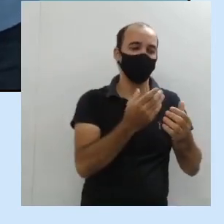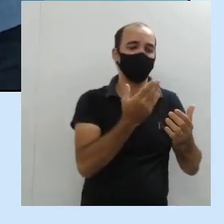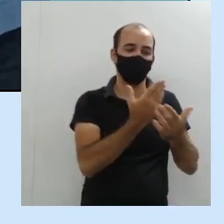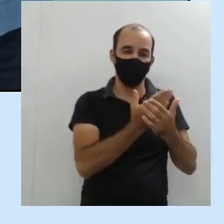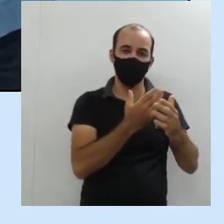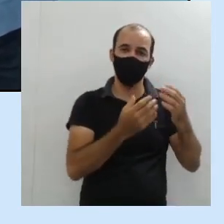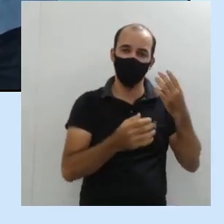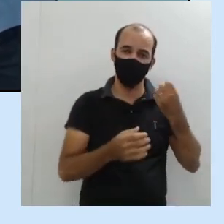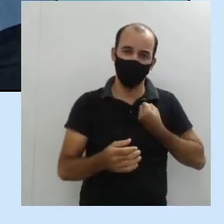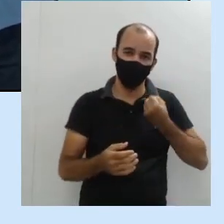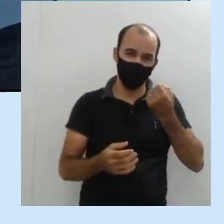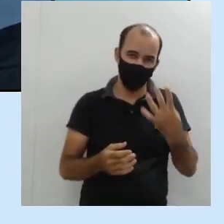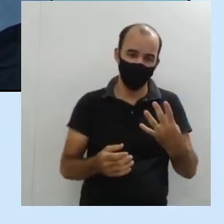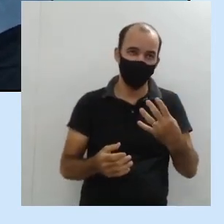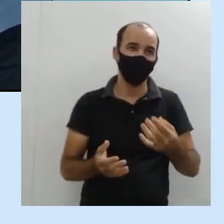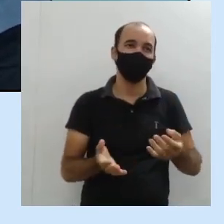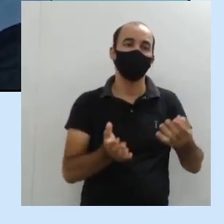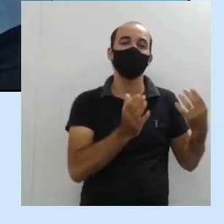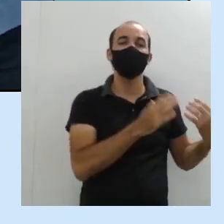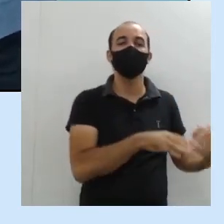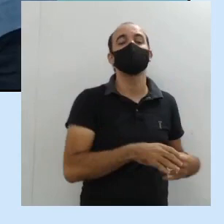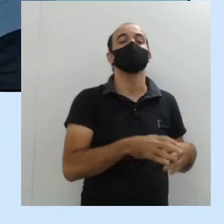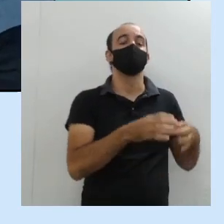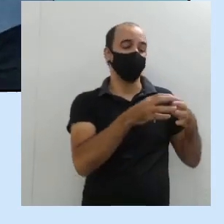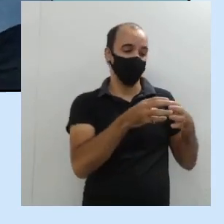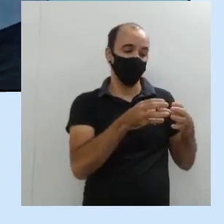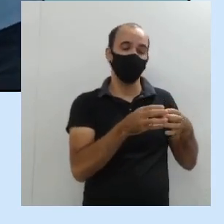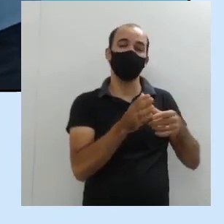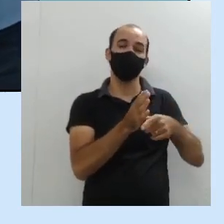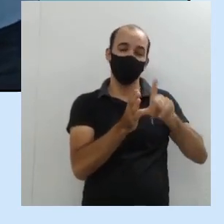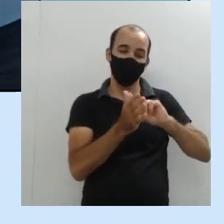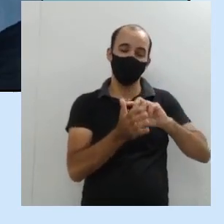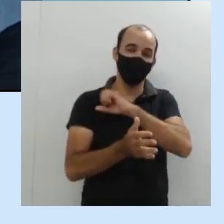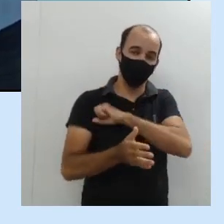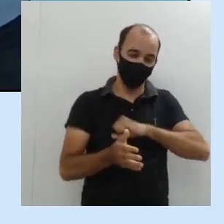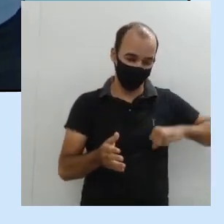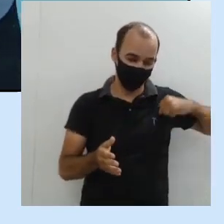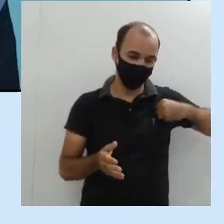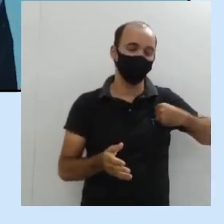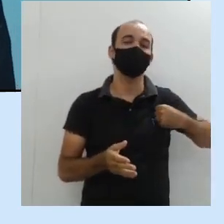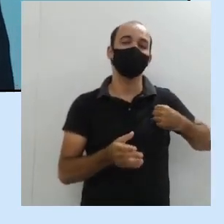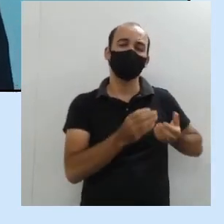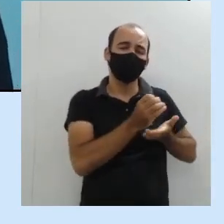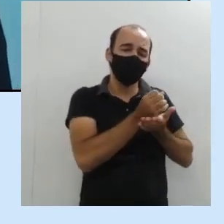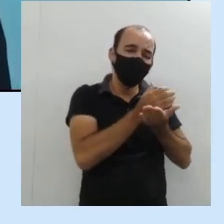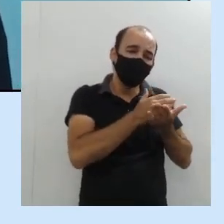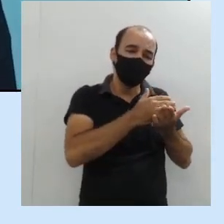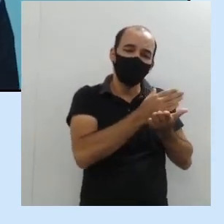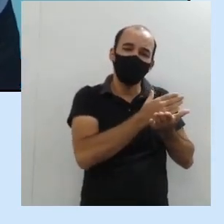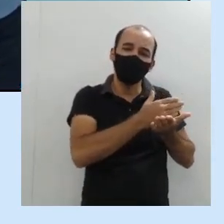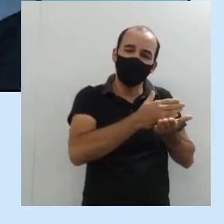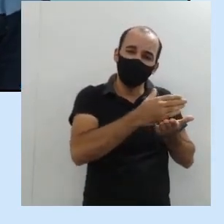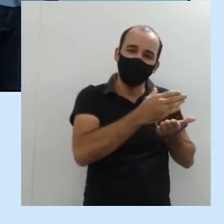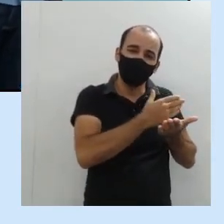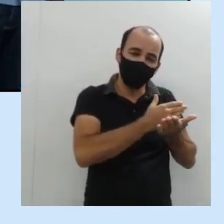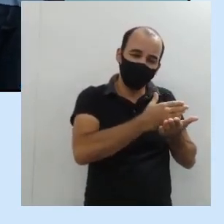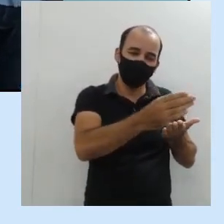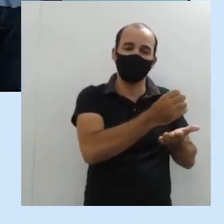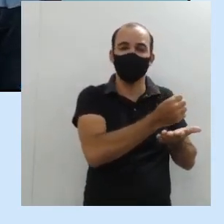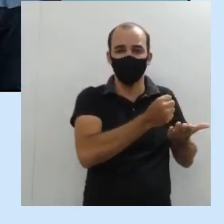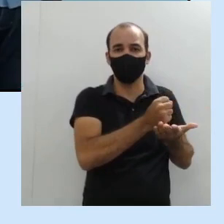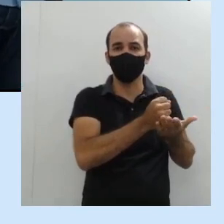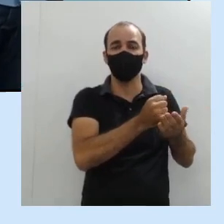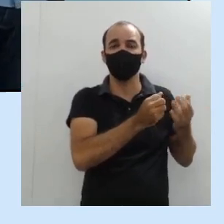ao início de todas as coisas, que eles chamavam do arqué, do princípio, essa cosmovisão, ela se estende até os